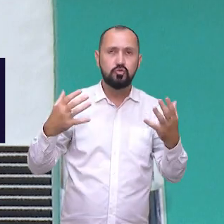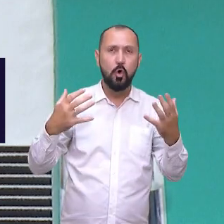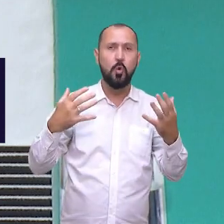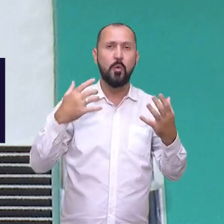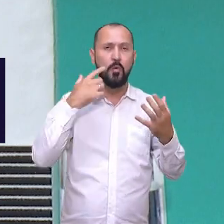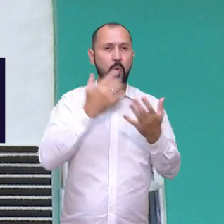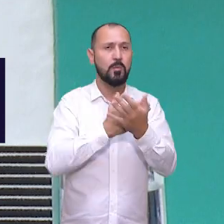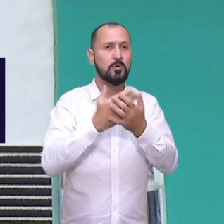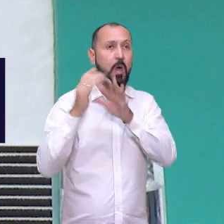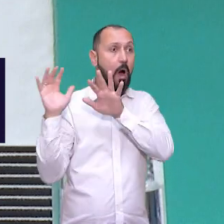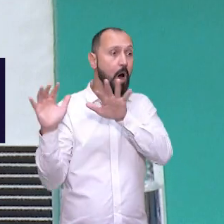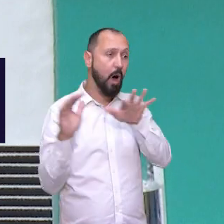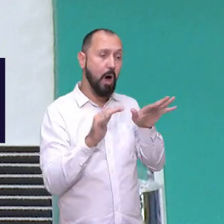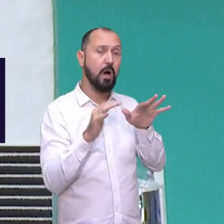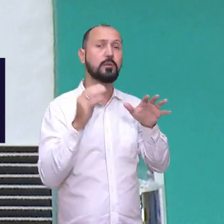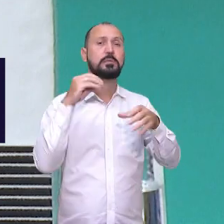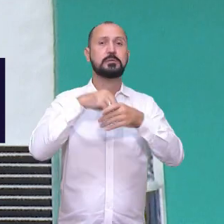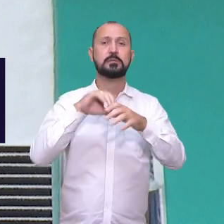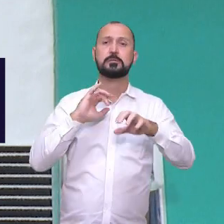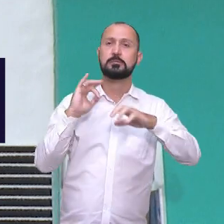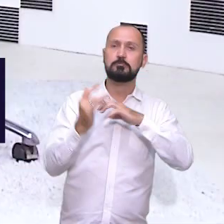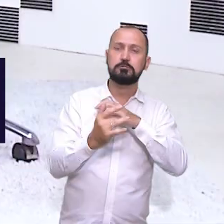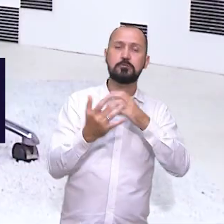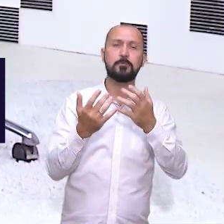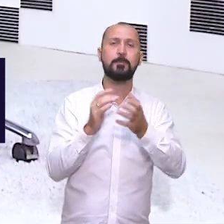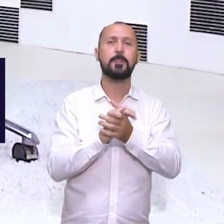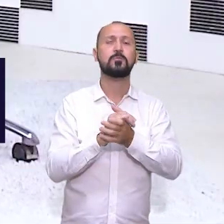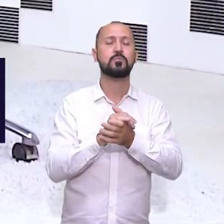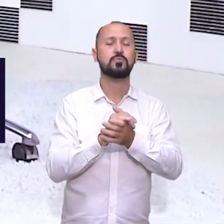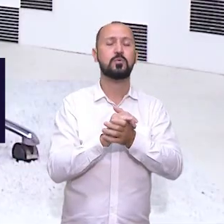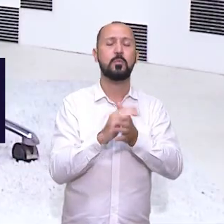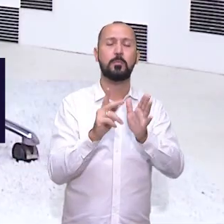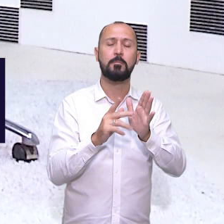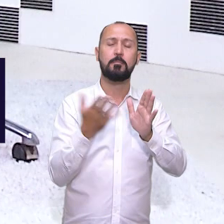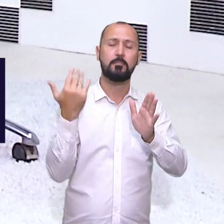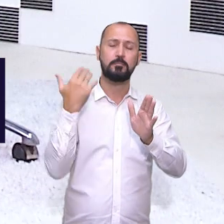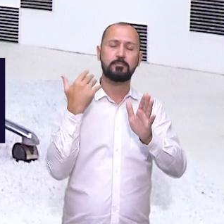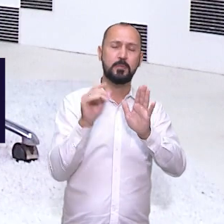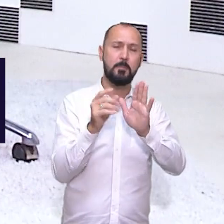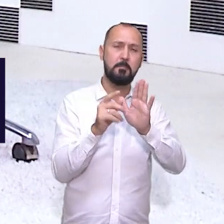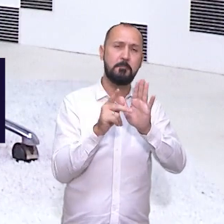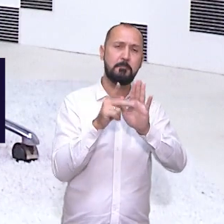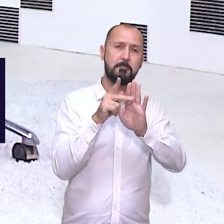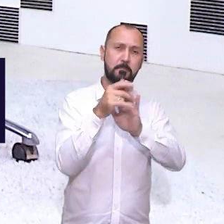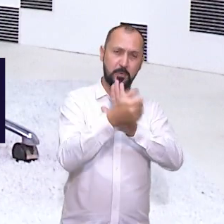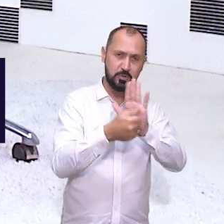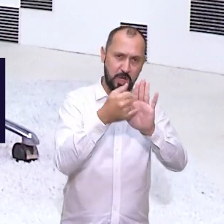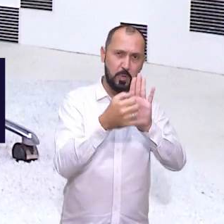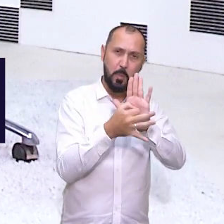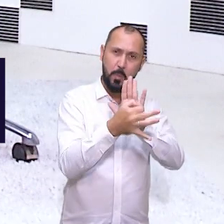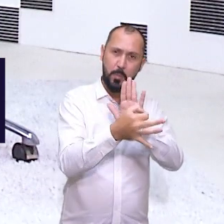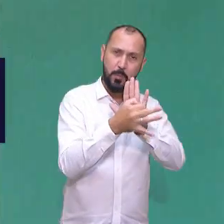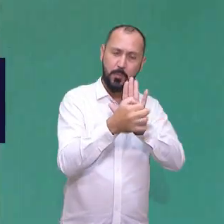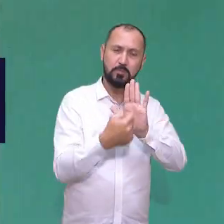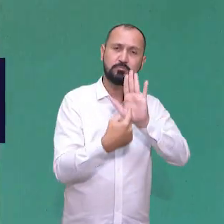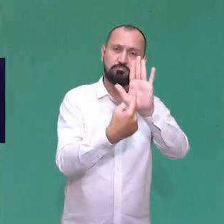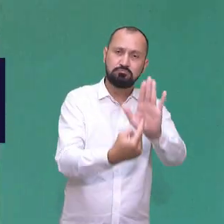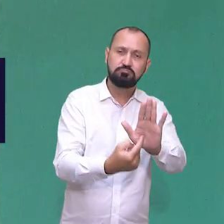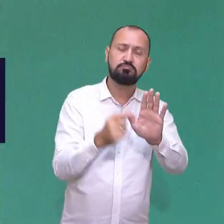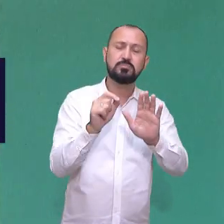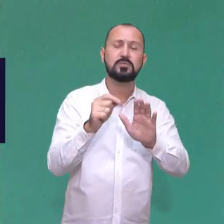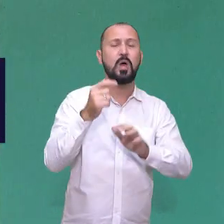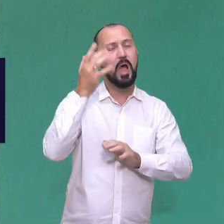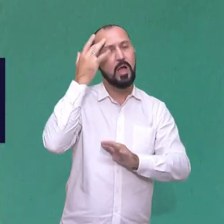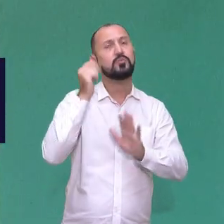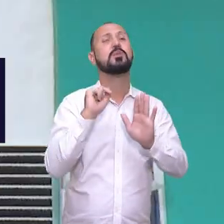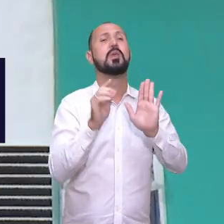públicos com esses shows, ele se massificou, né, nas mídias, nas redes sociais. O senhor apresentou uma proposta recentemente